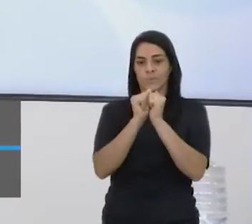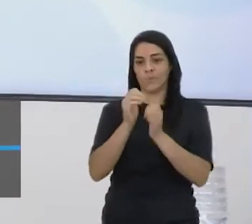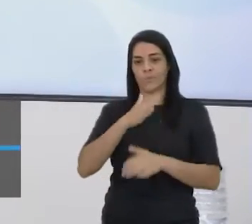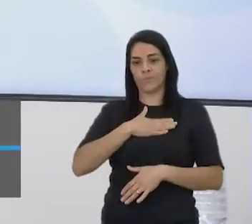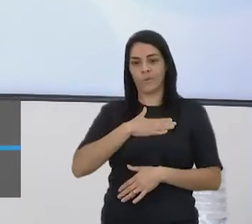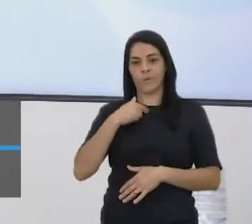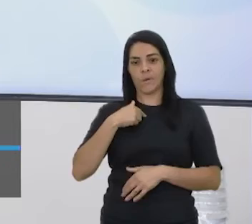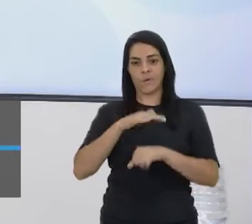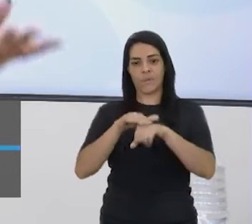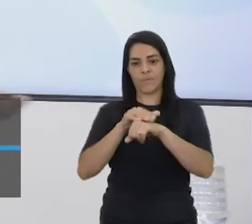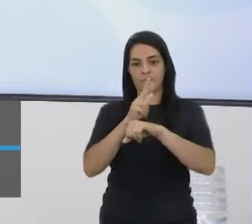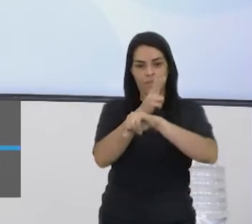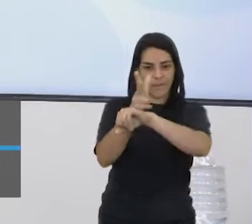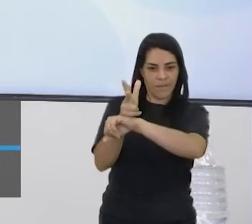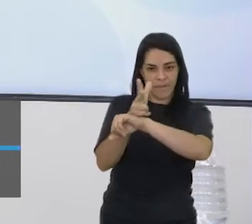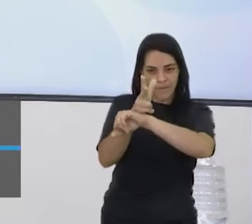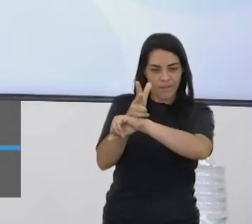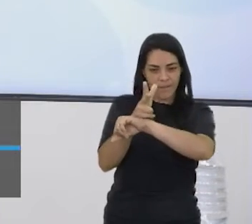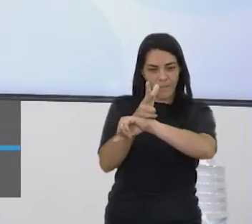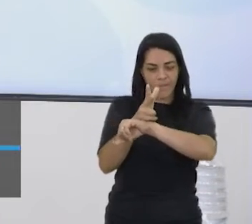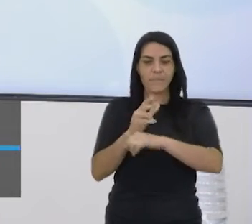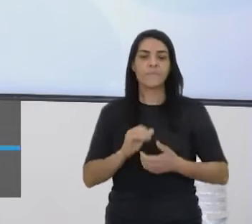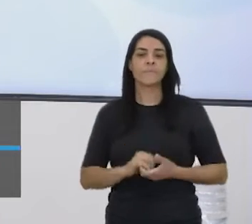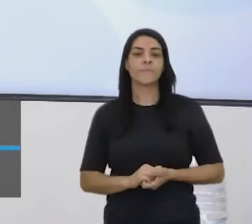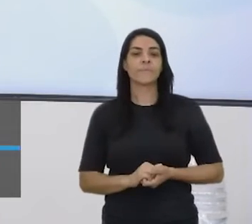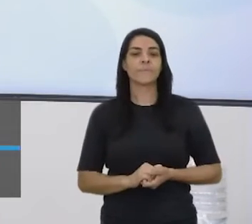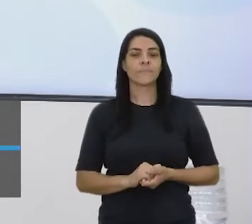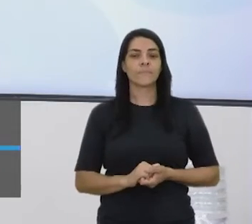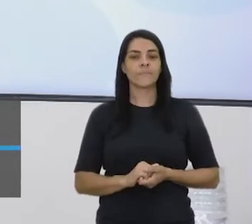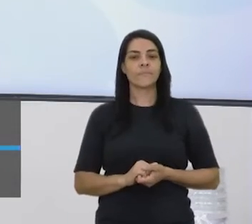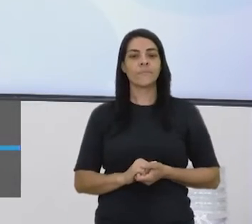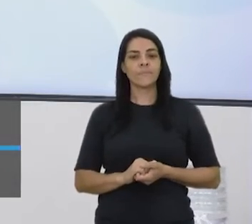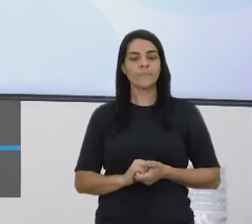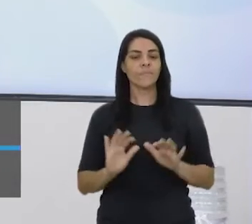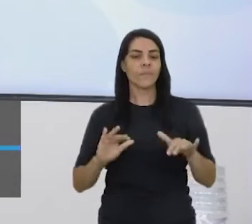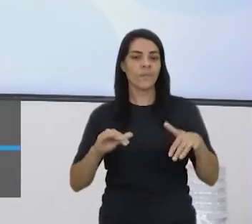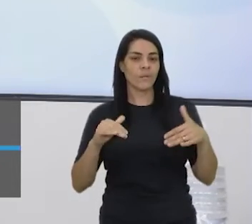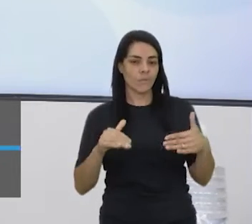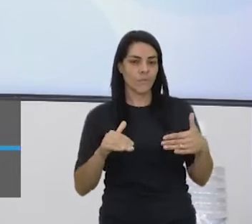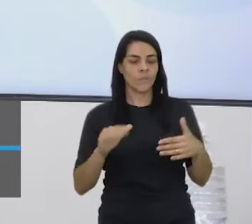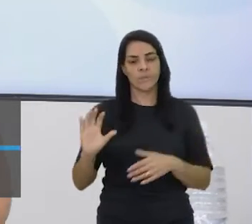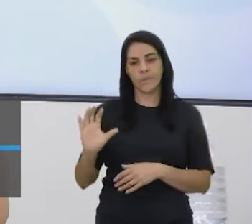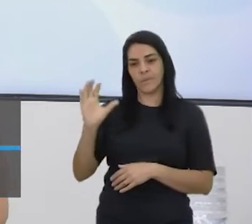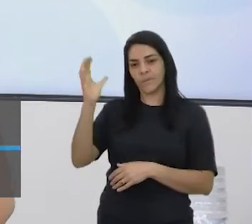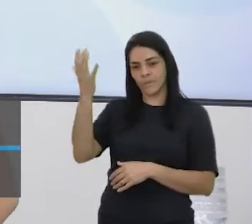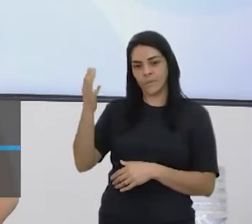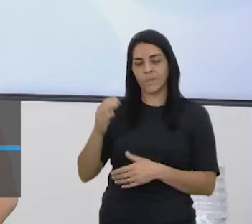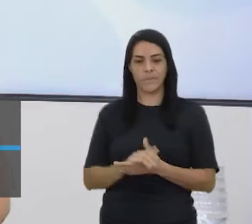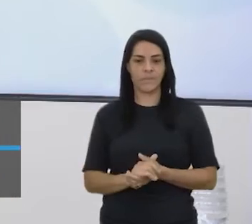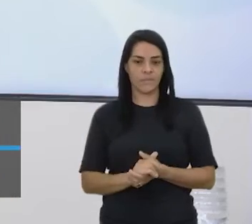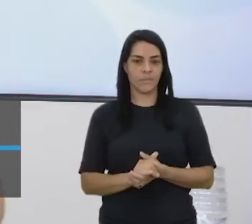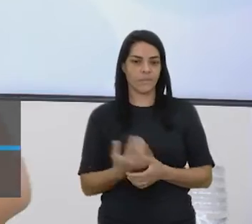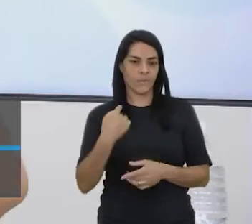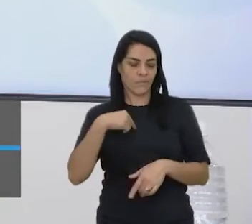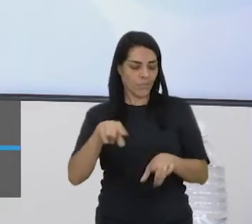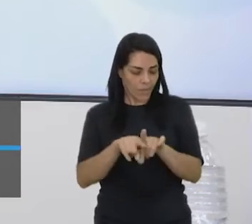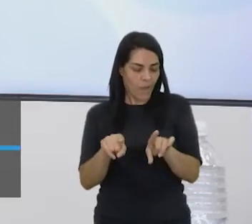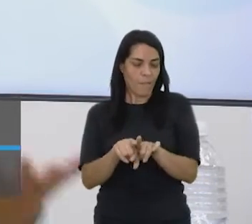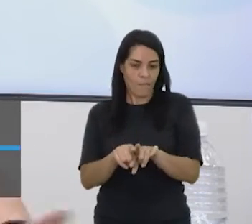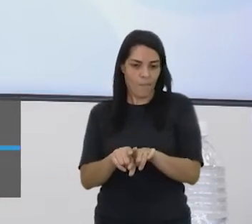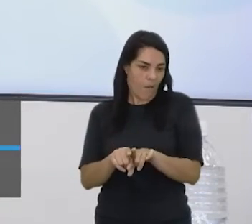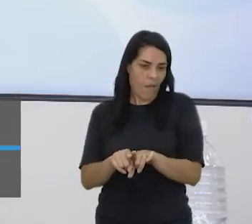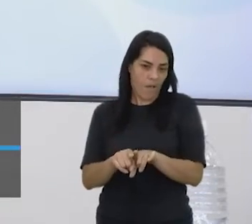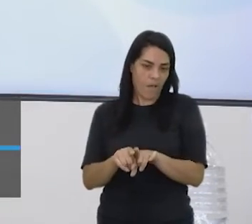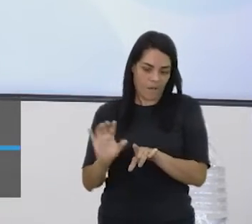só aqui ó com muito amor para vocês mas quando a gente passa por esse momento eu também fico nervosa Sabe eu também